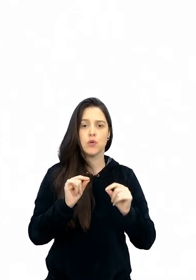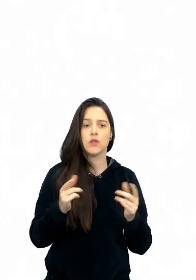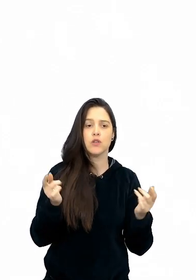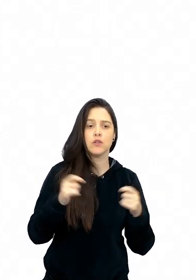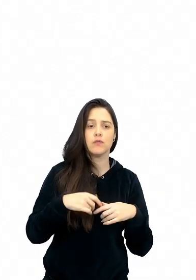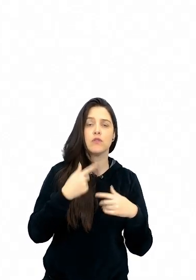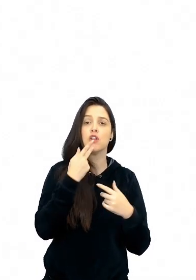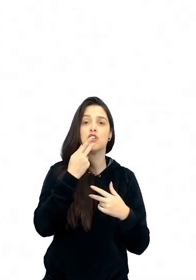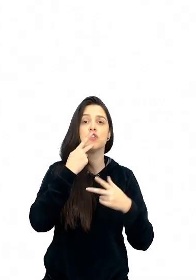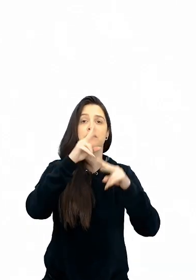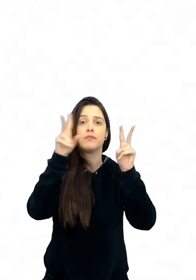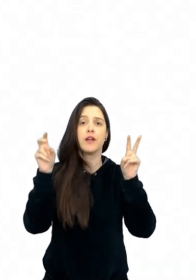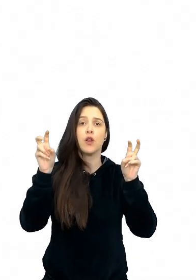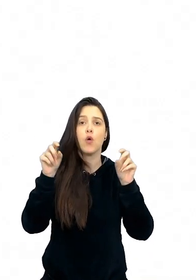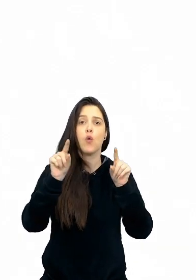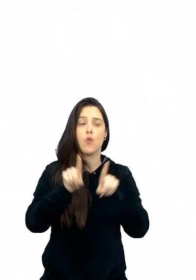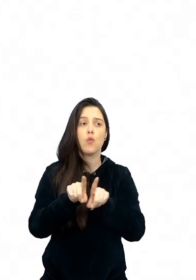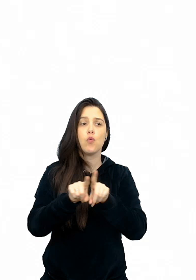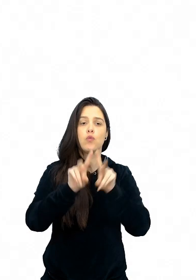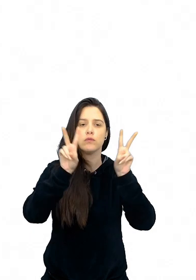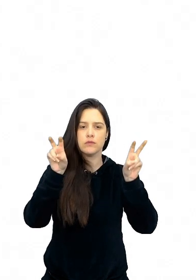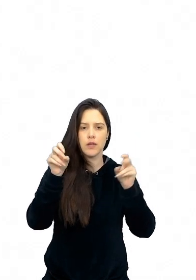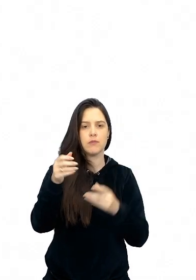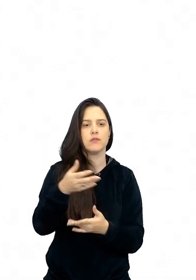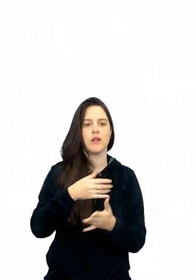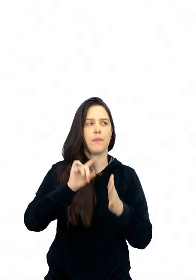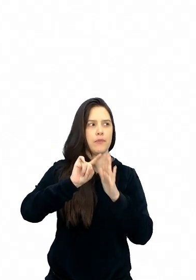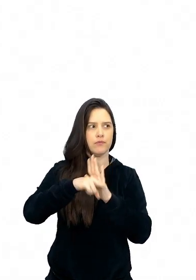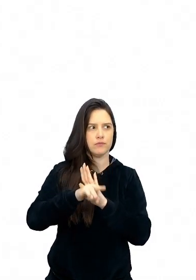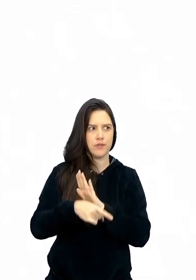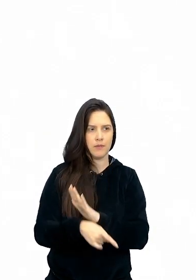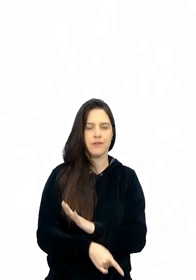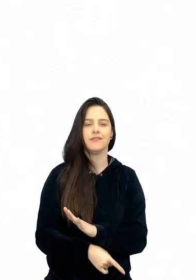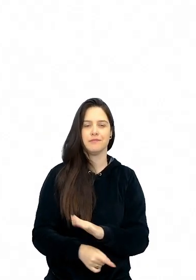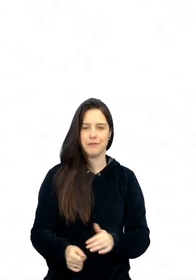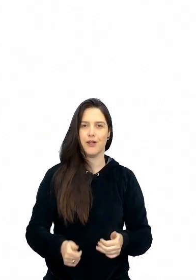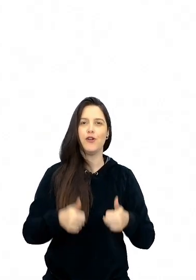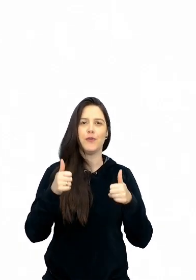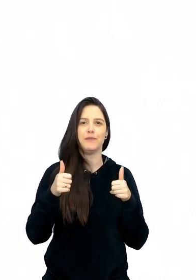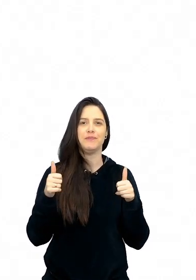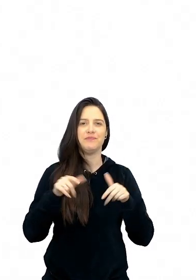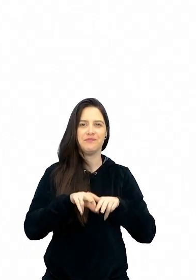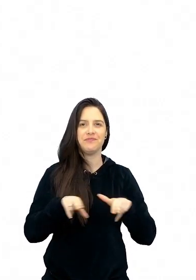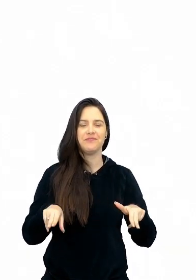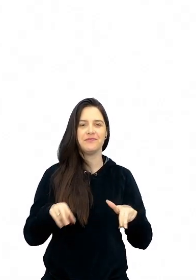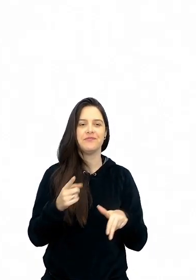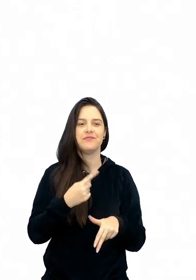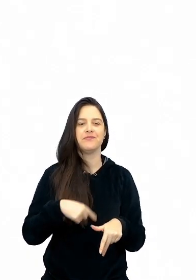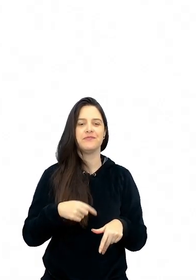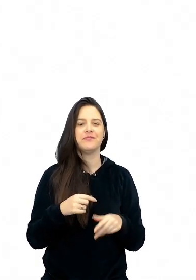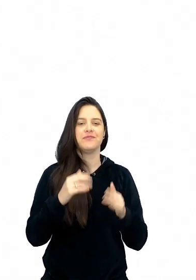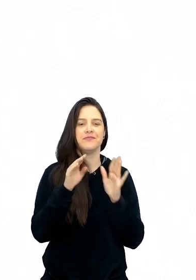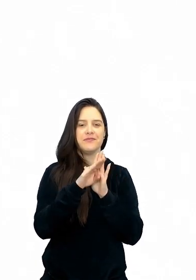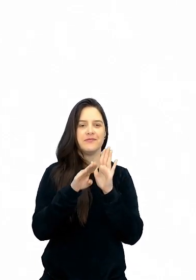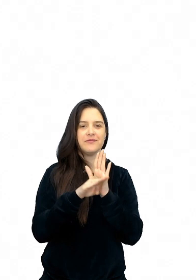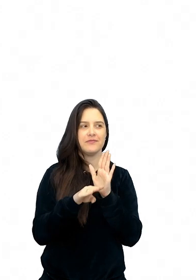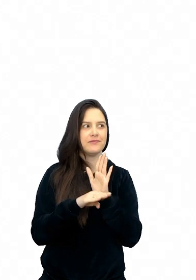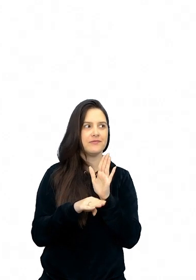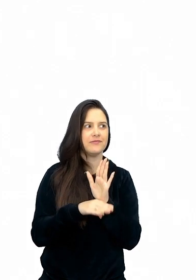do que a gente está abordando aqui na recuperação e aprofundamento, então, na transmissão passada,